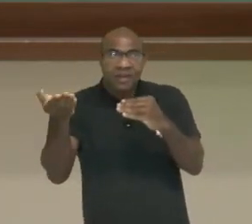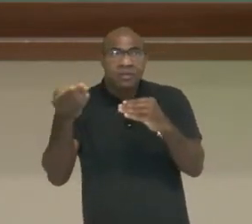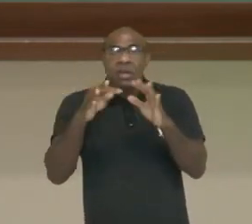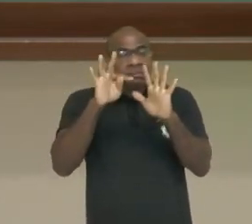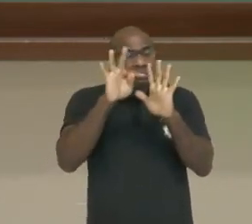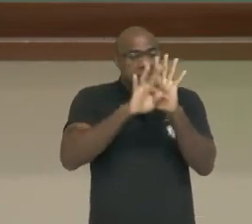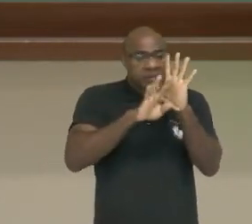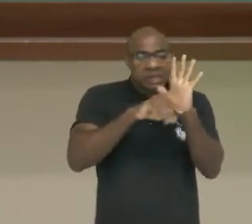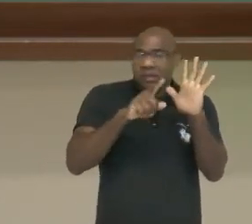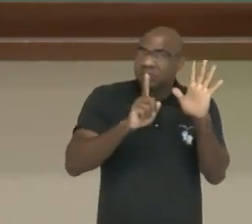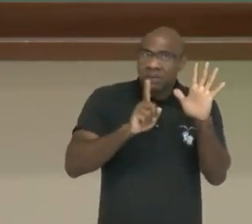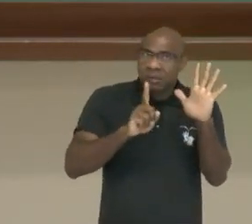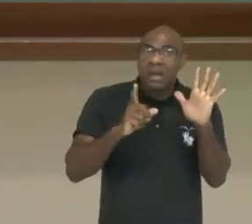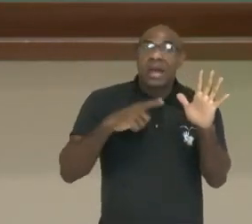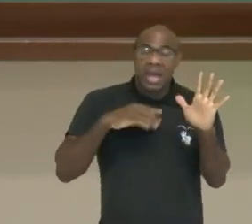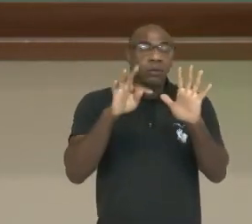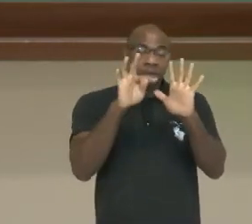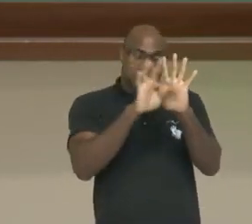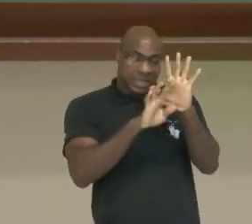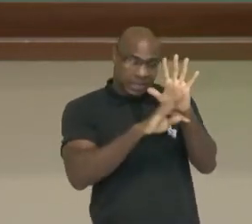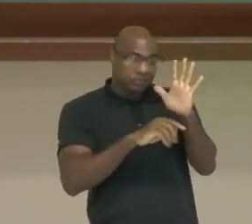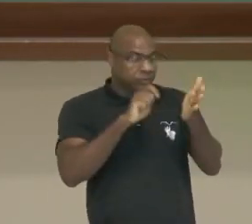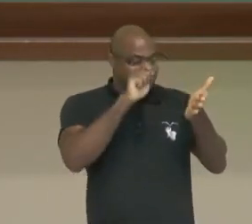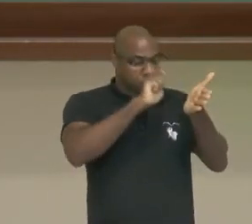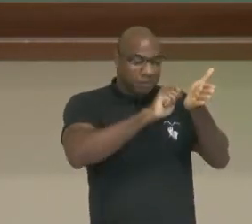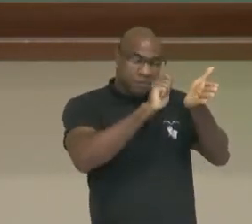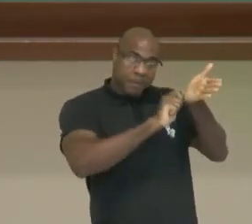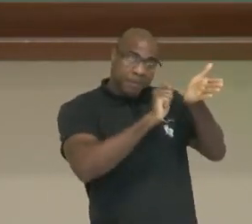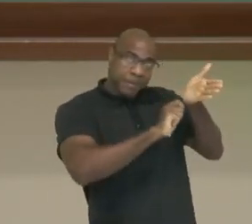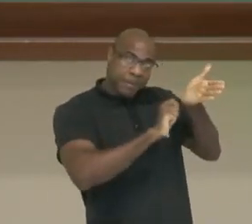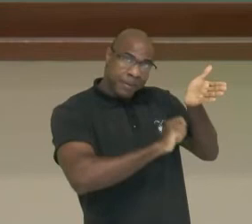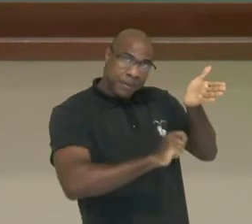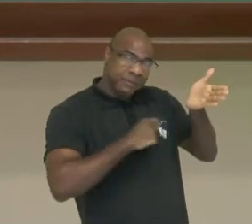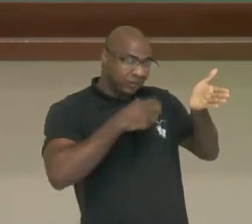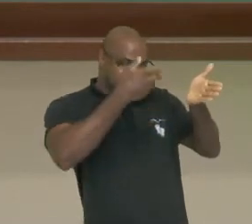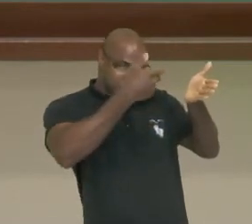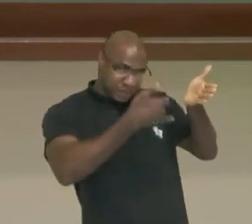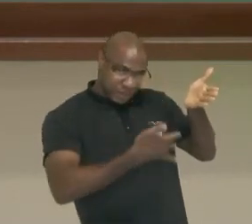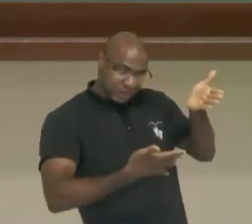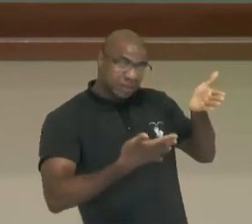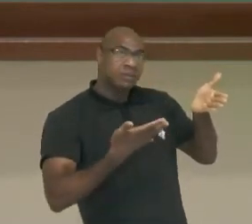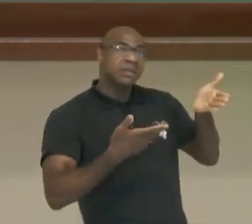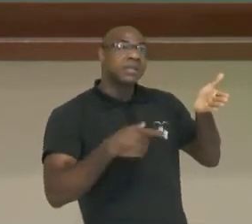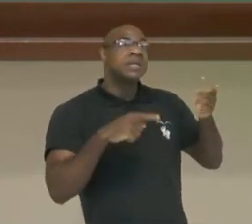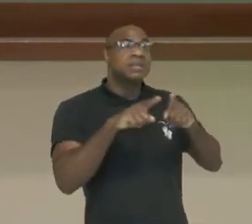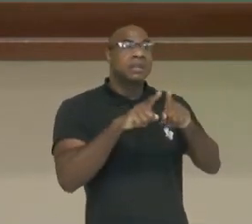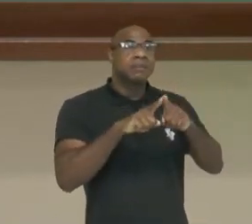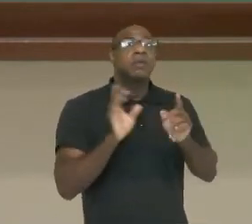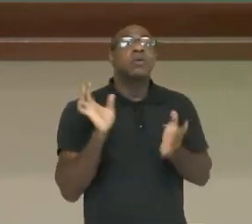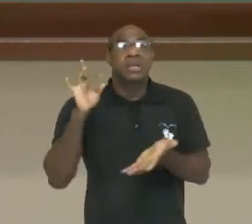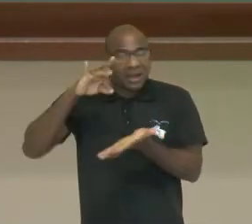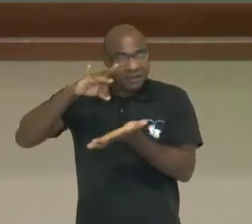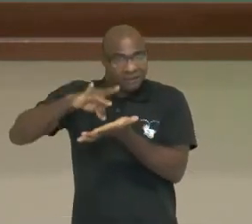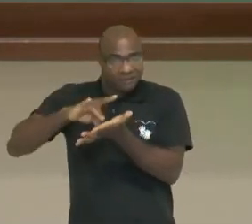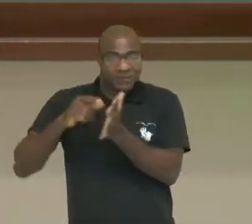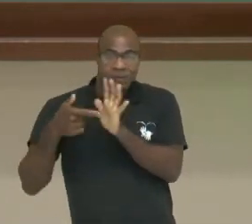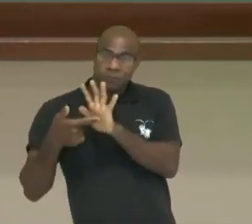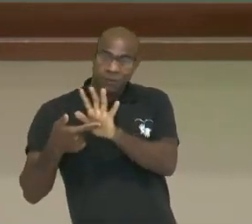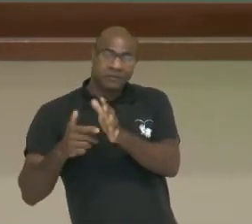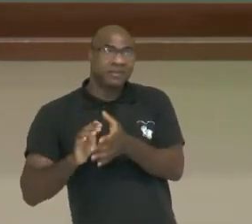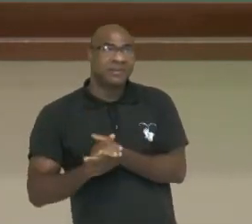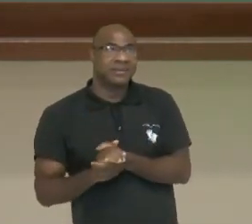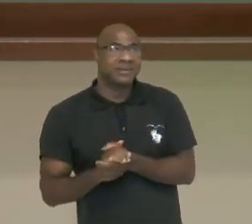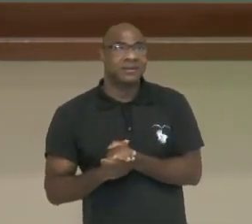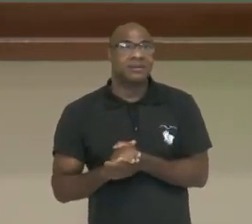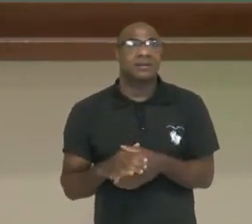que eu tenho, o texto, o que eu escrevo ali, o que eu estou falando e a realidade que o cerca, do que